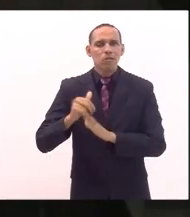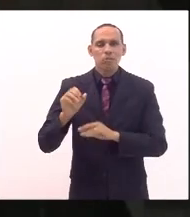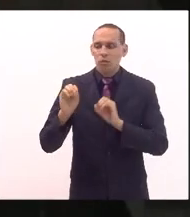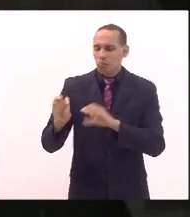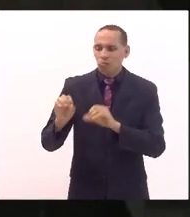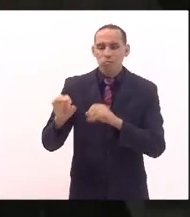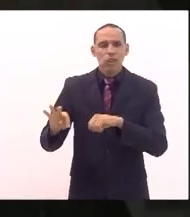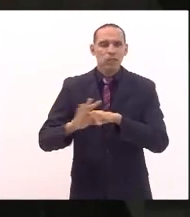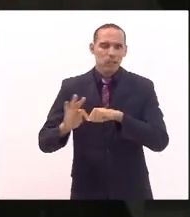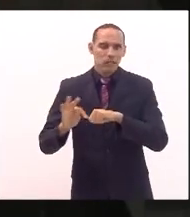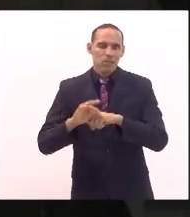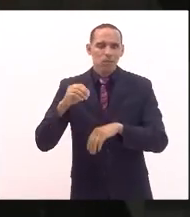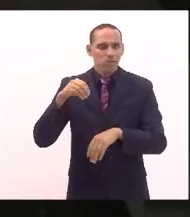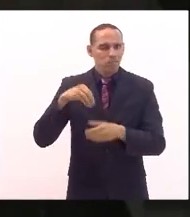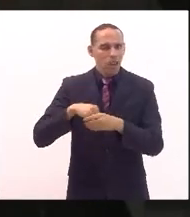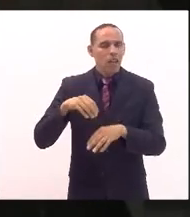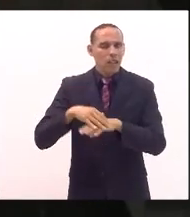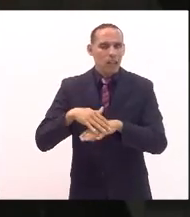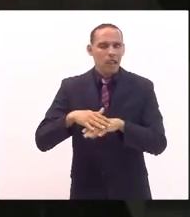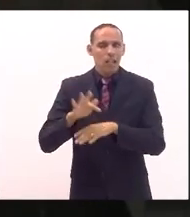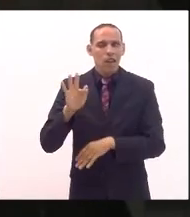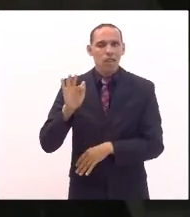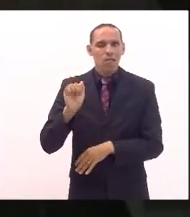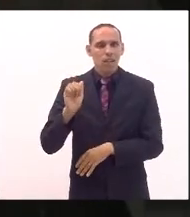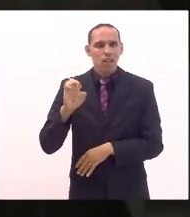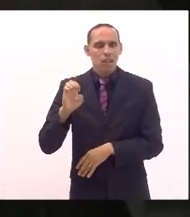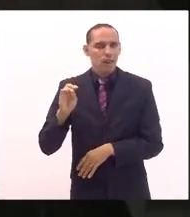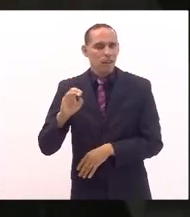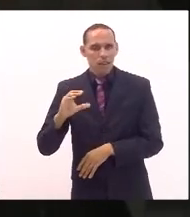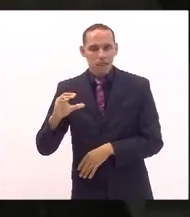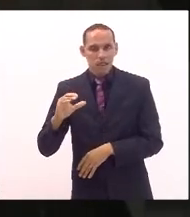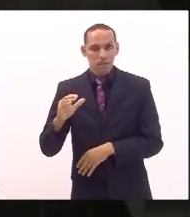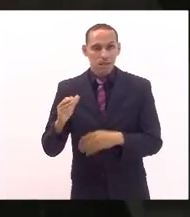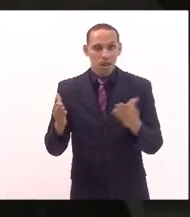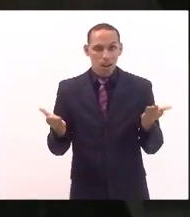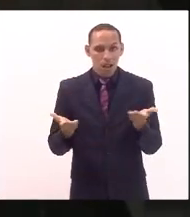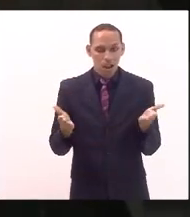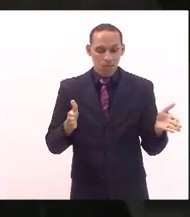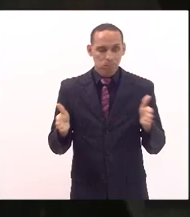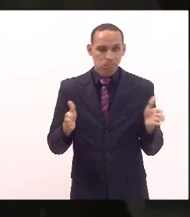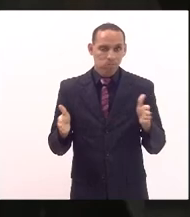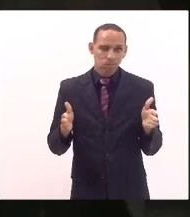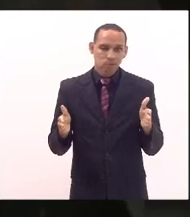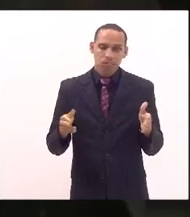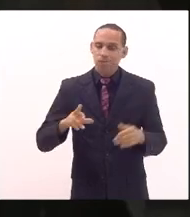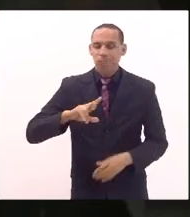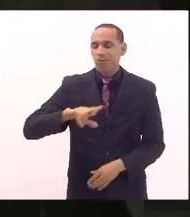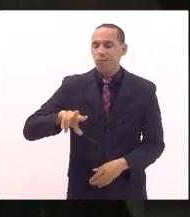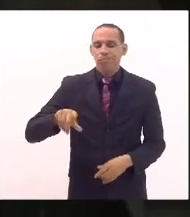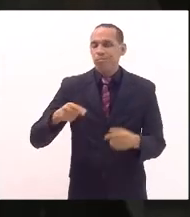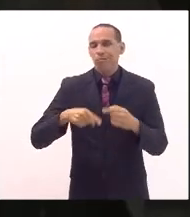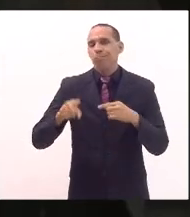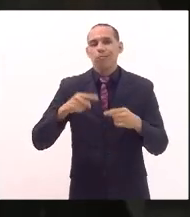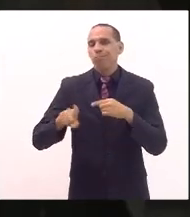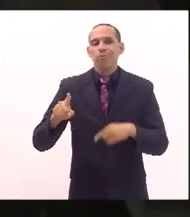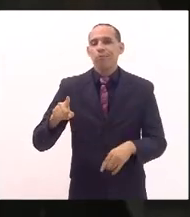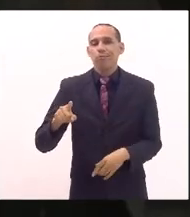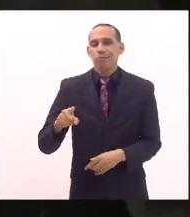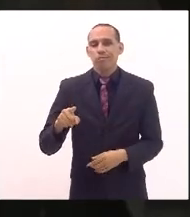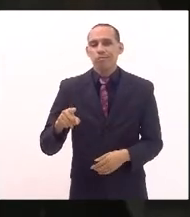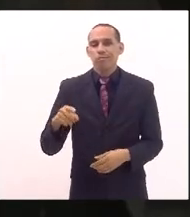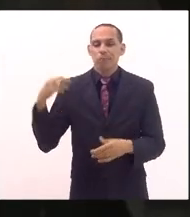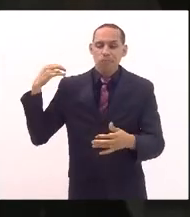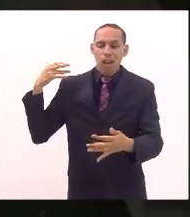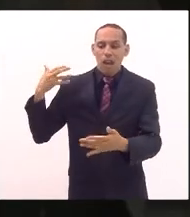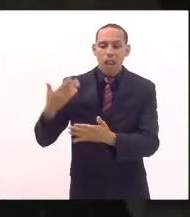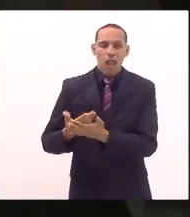na rede Faetec para a juventude do Rio de Janeiro por enquanto porém não é o caso não tem sido assim